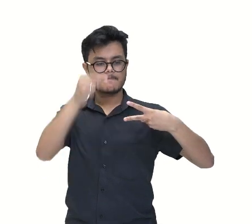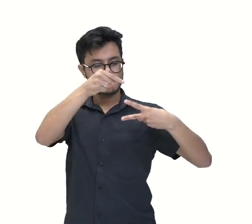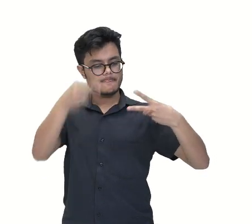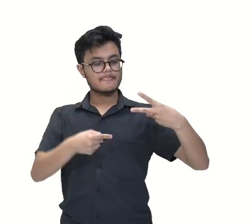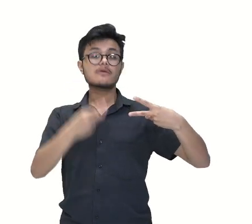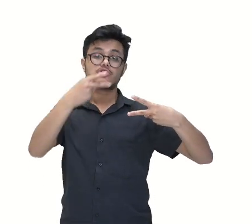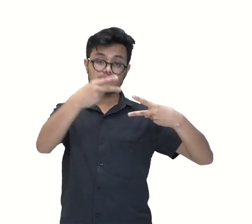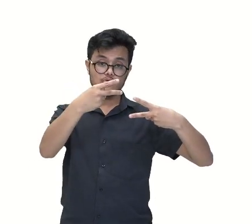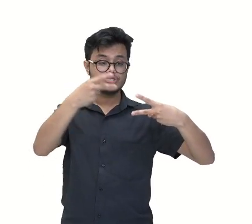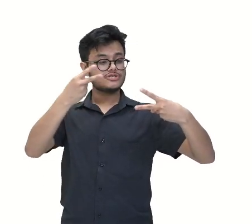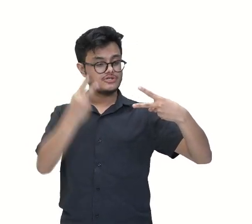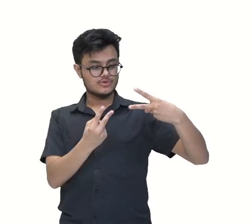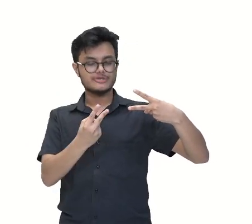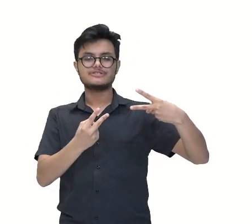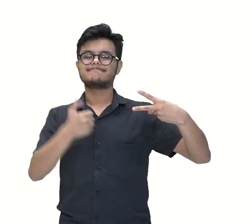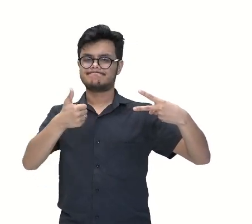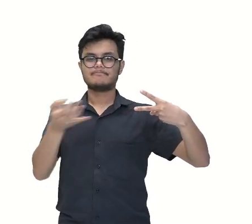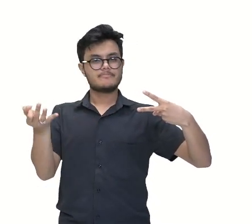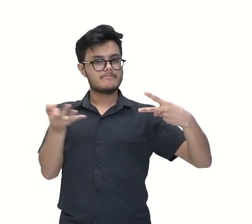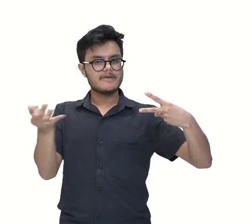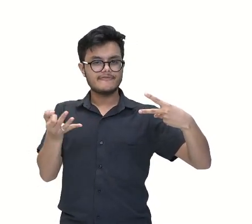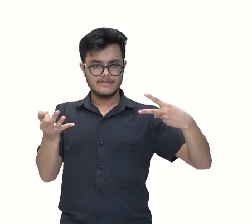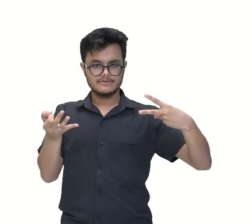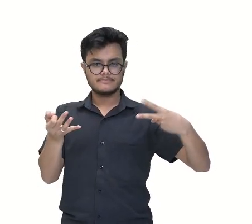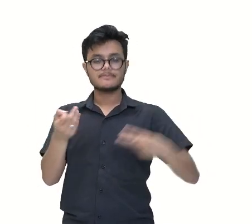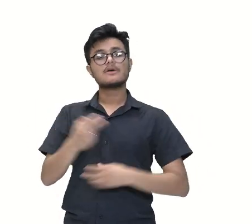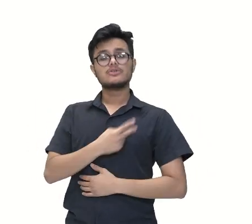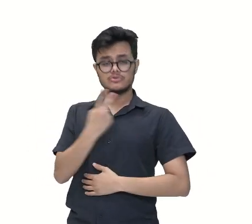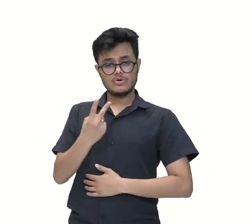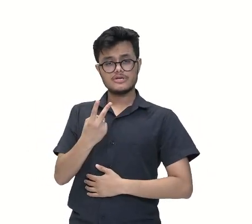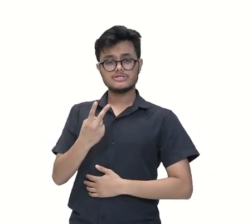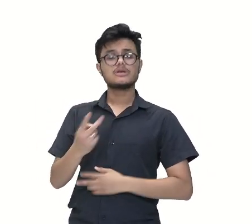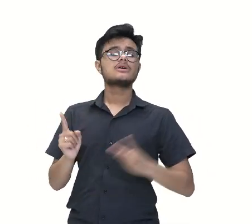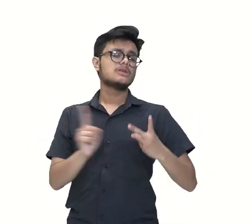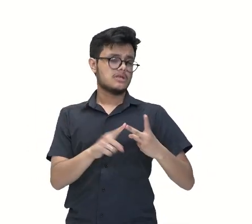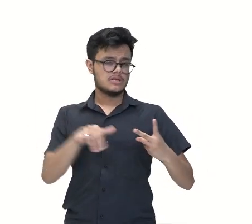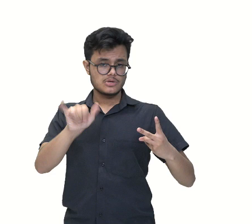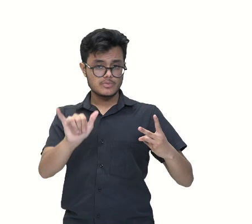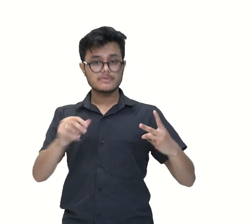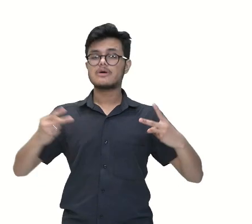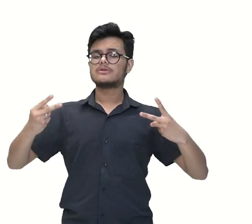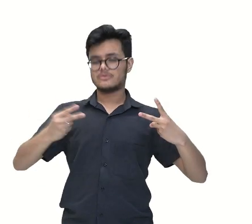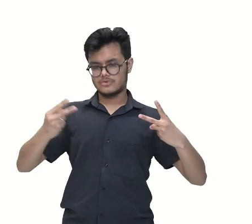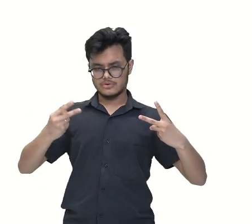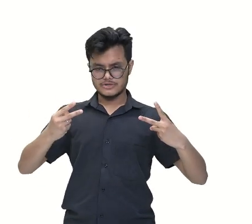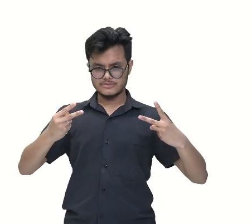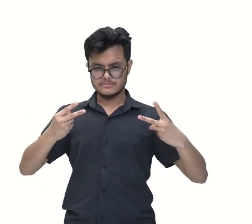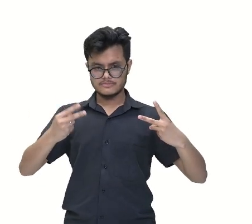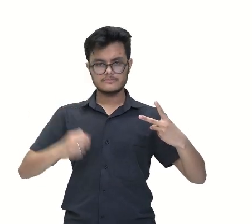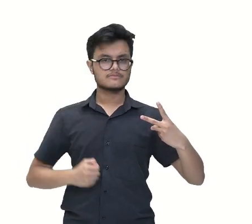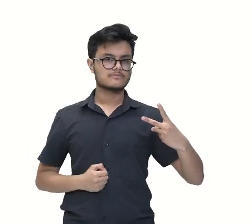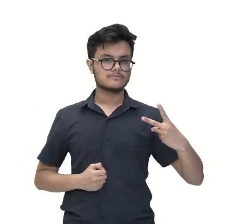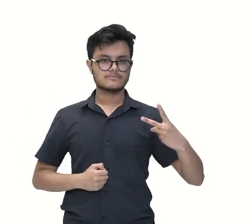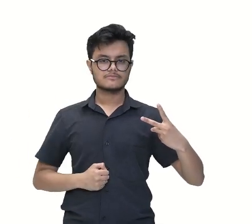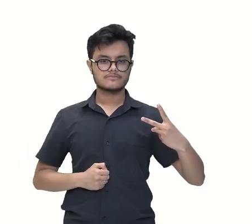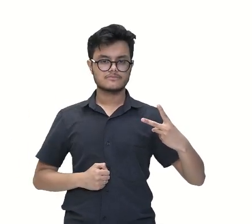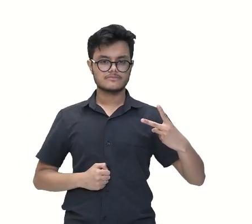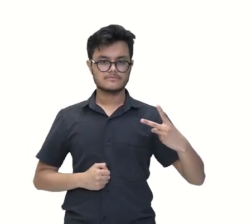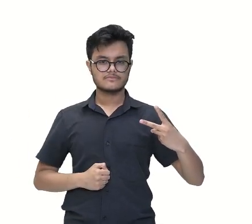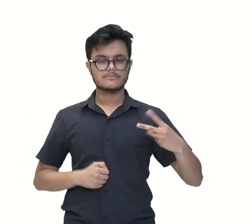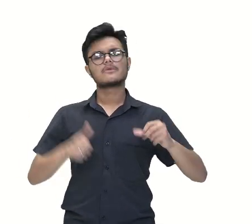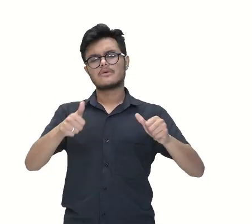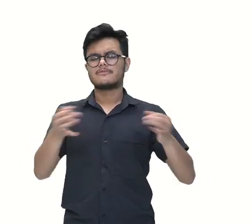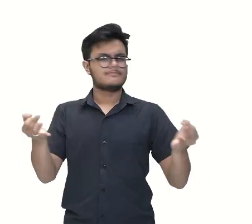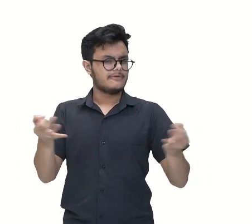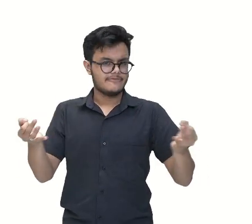coordenada yv. Quanto vale x? Vale 2. Quanto vale y? Vale 2